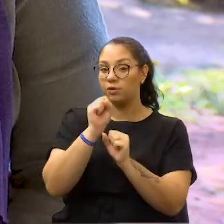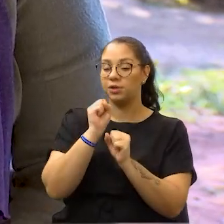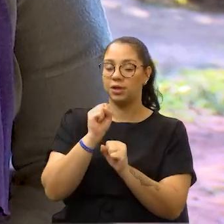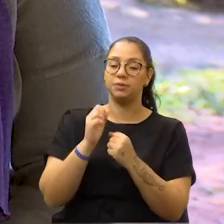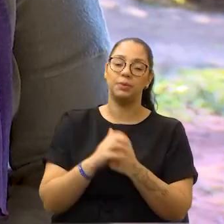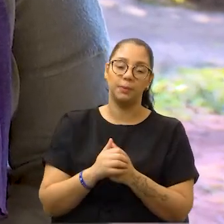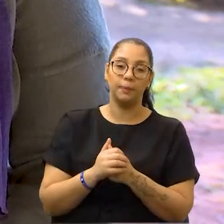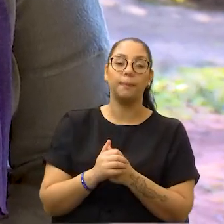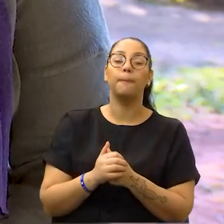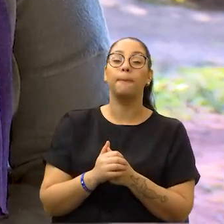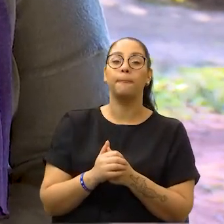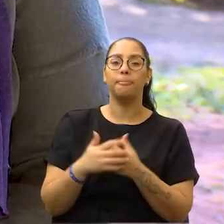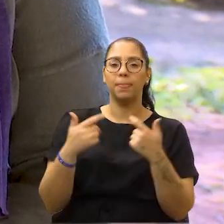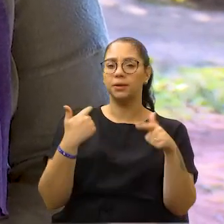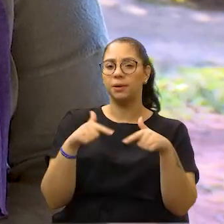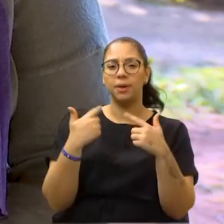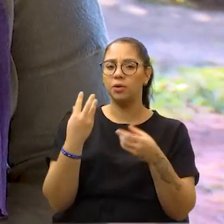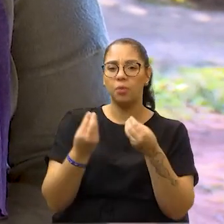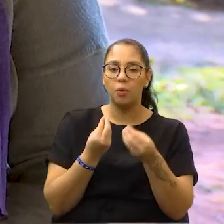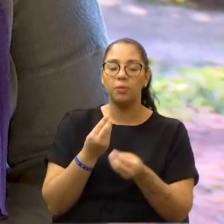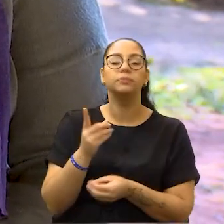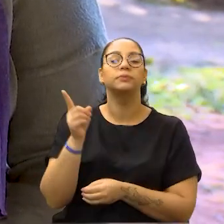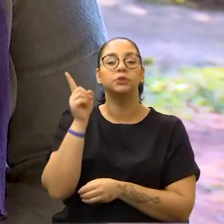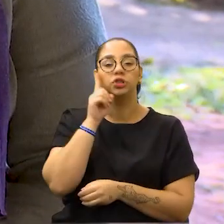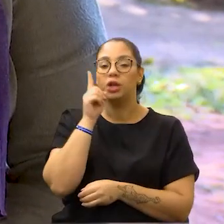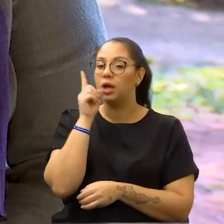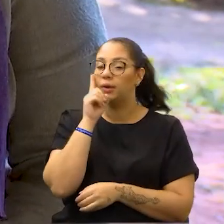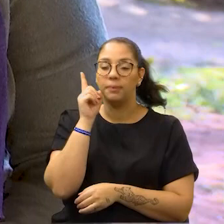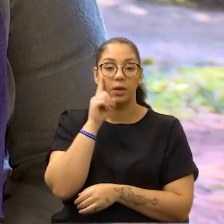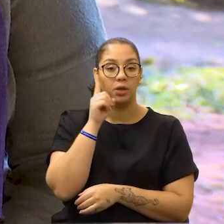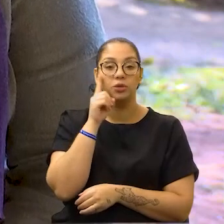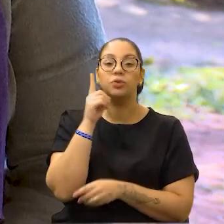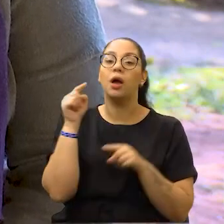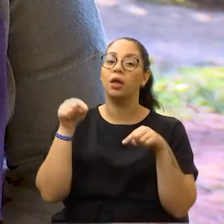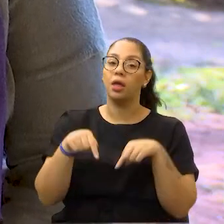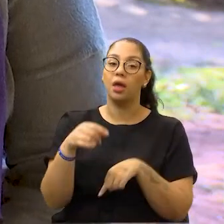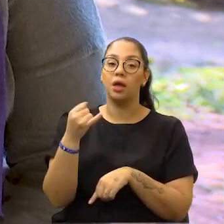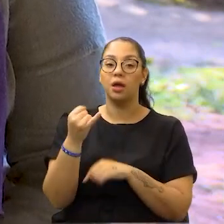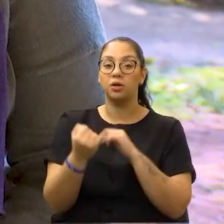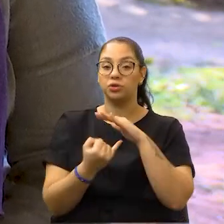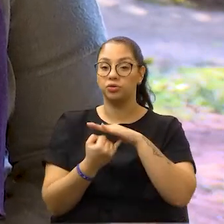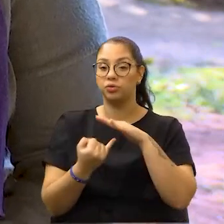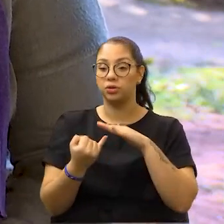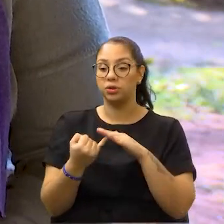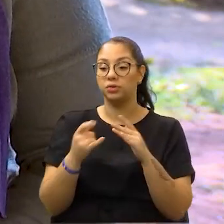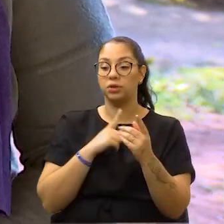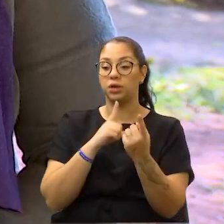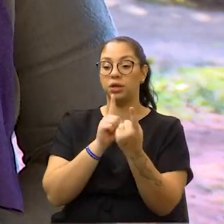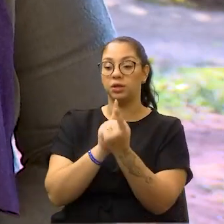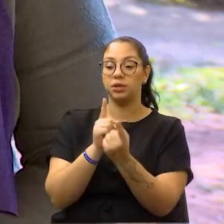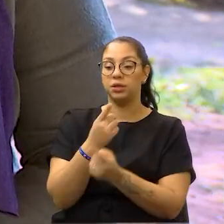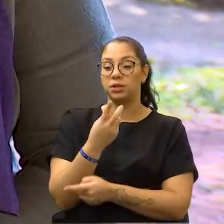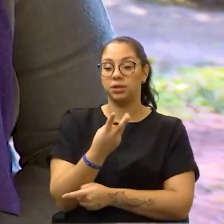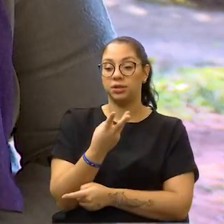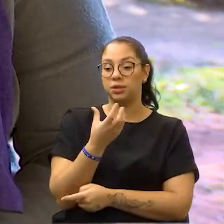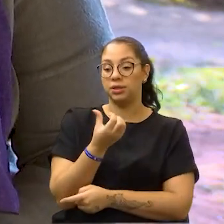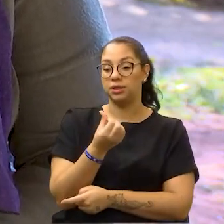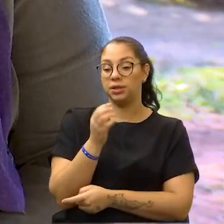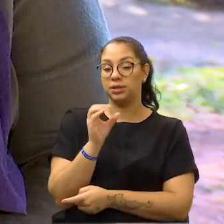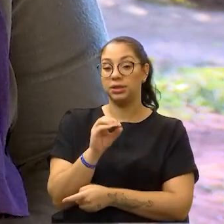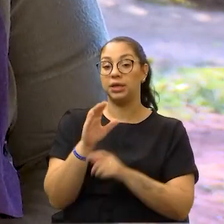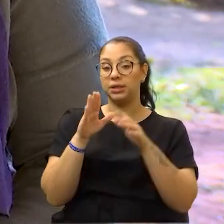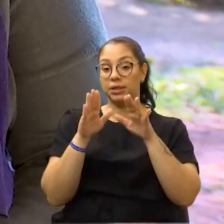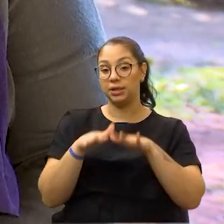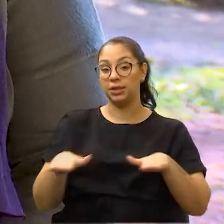né? O nosso trabalho, ele se dá diariamente. A instituição atende